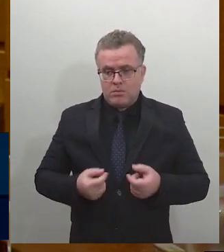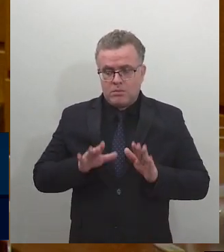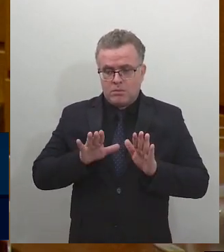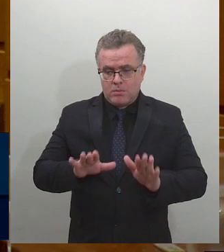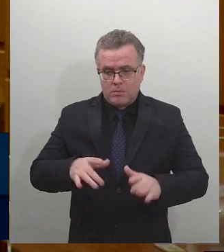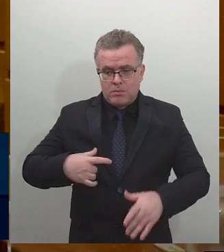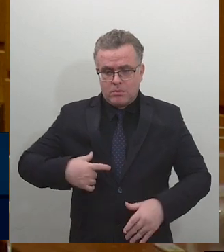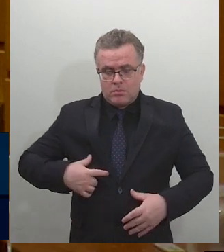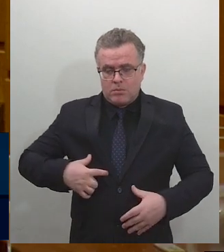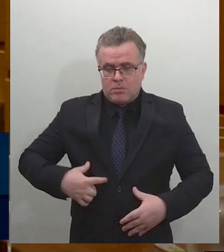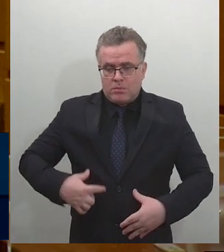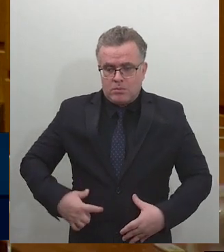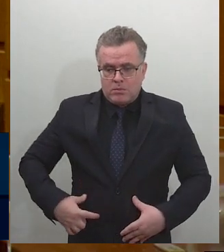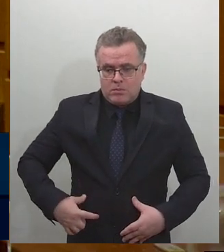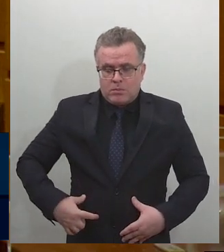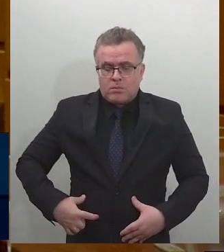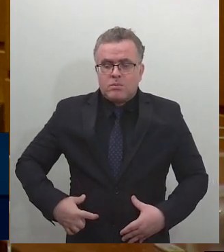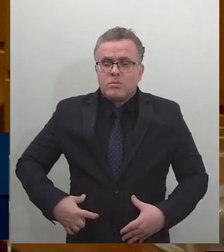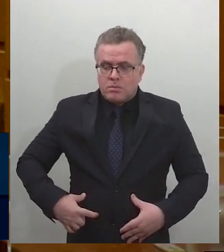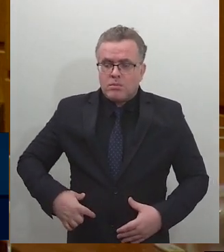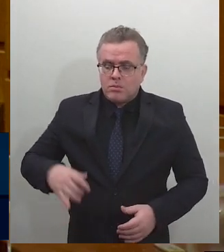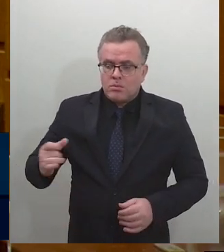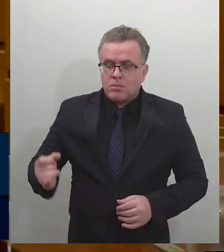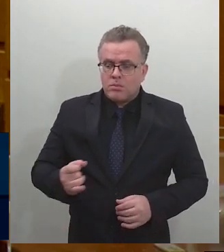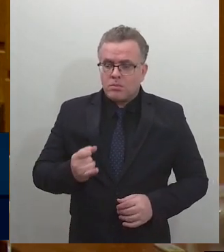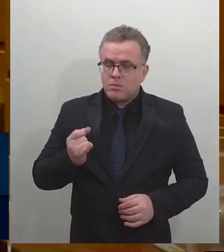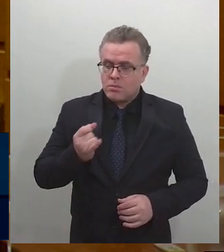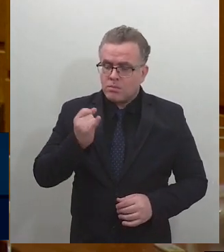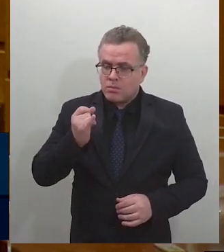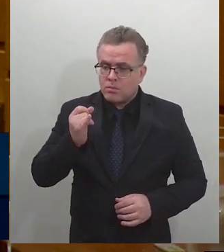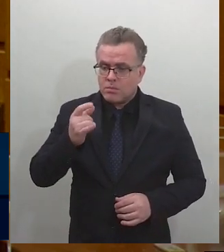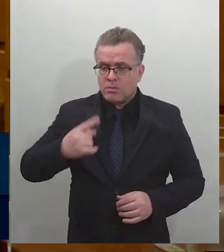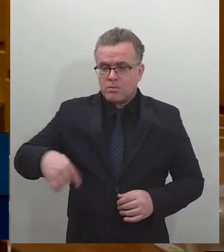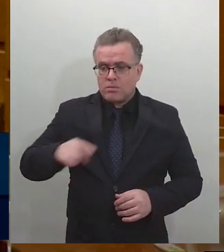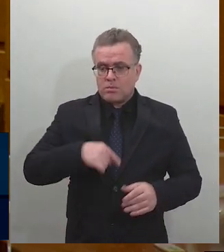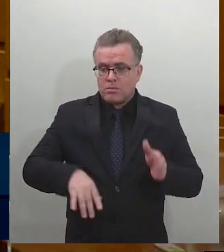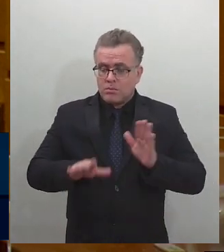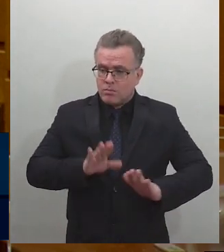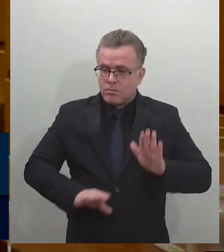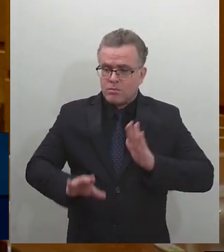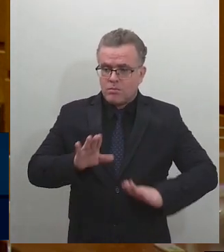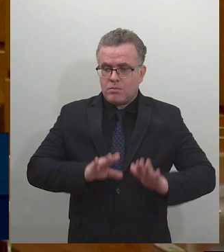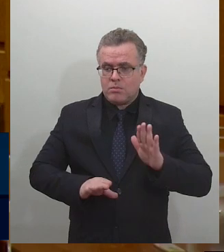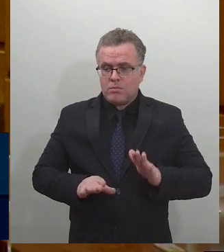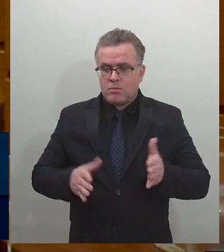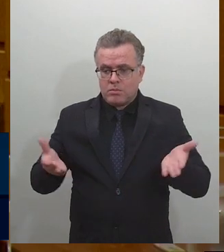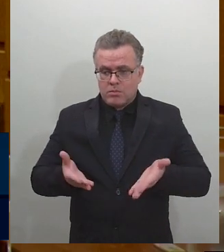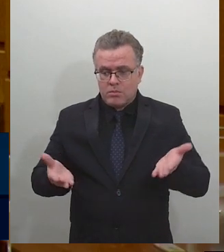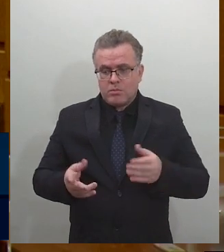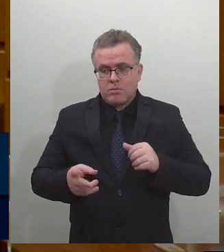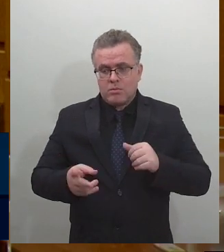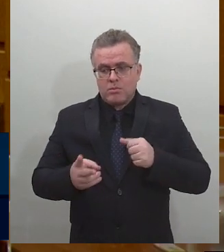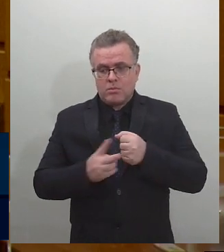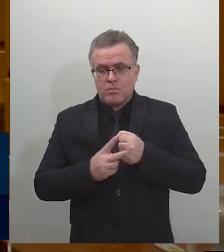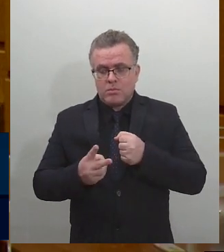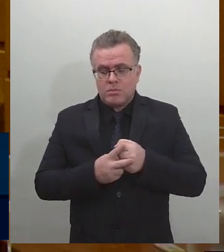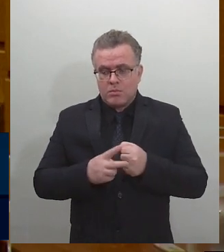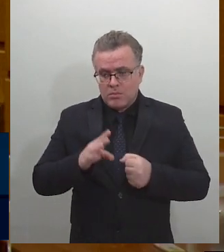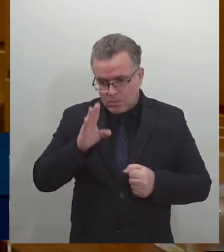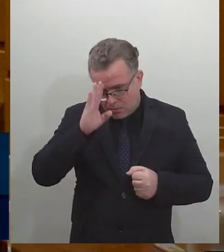mais mata em todo o mundo. E ainda hoje, o tabagismo segue sendo a principal causa para o desenvolvimento da